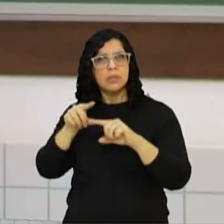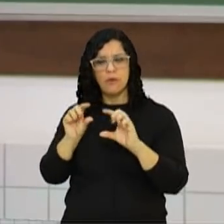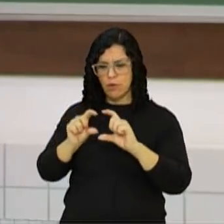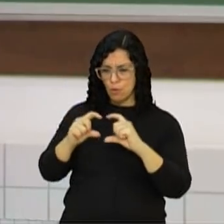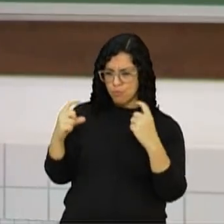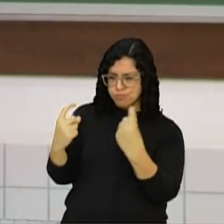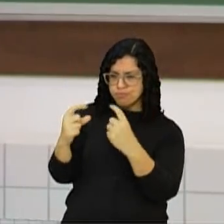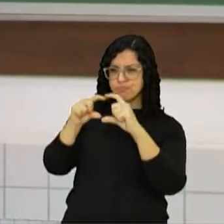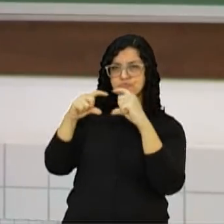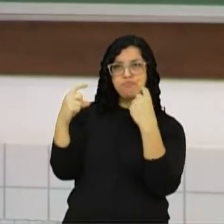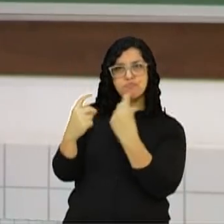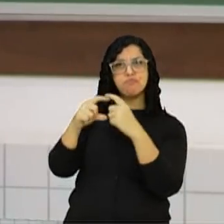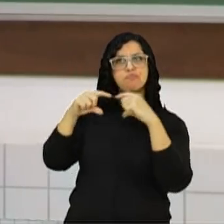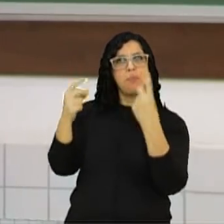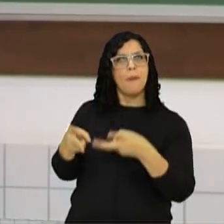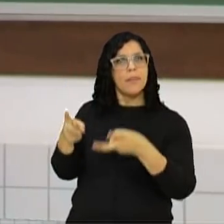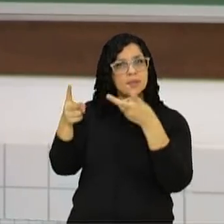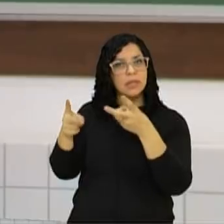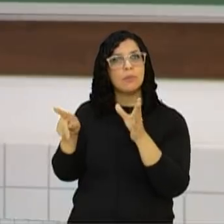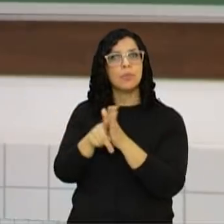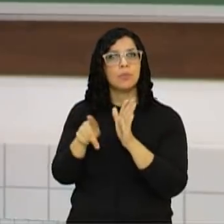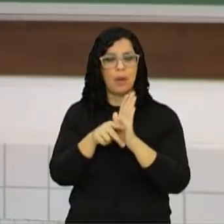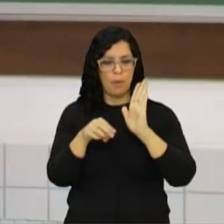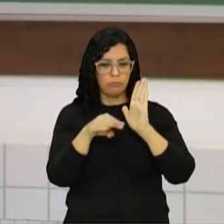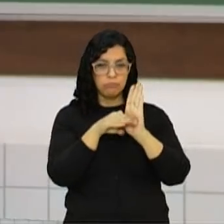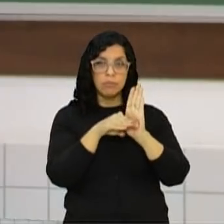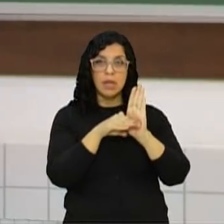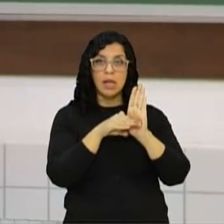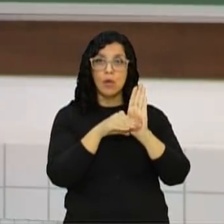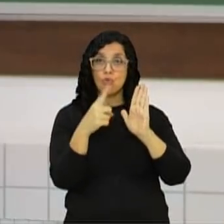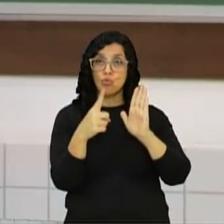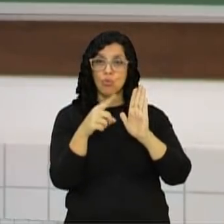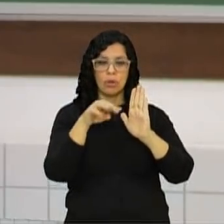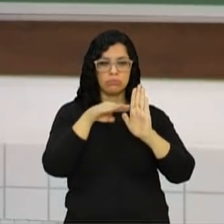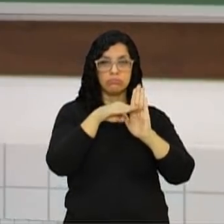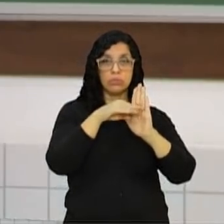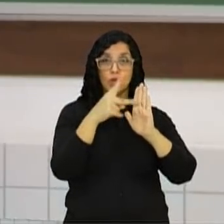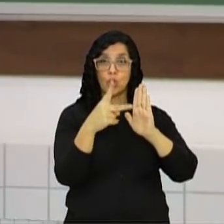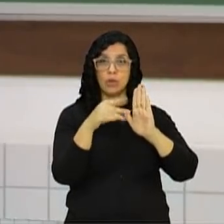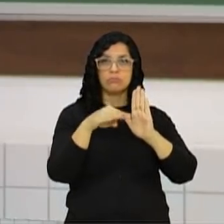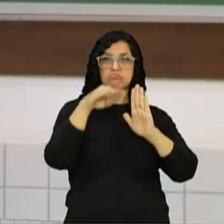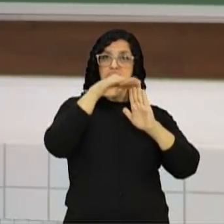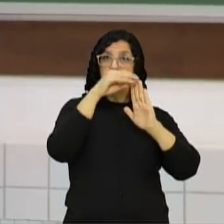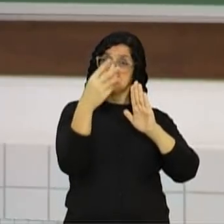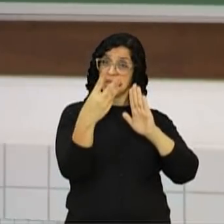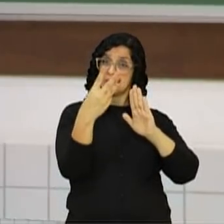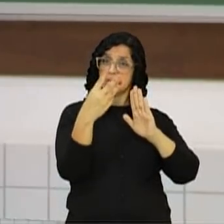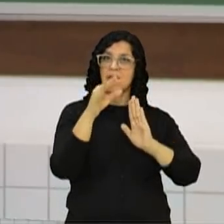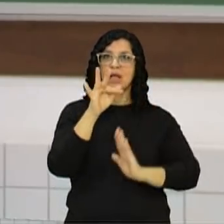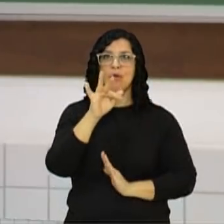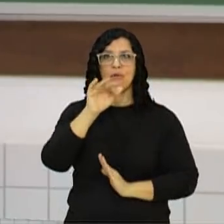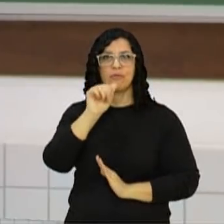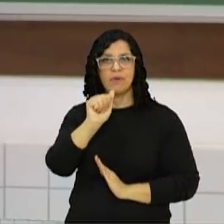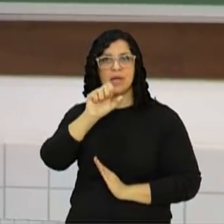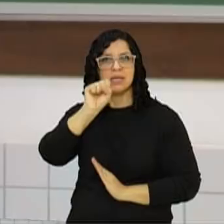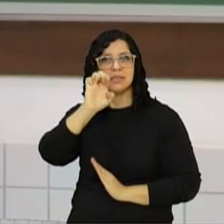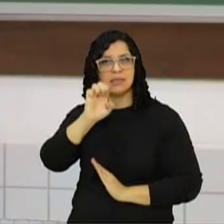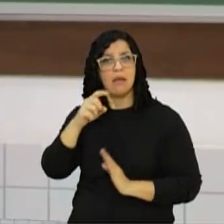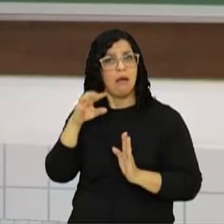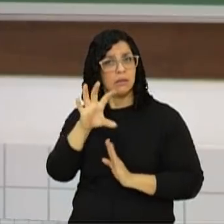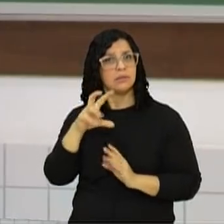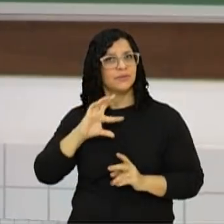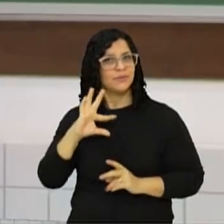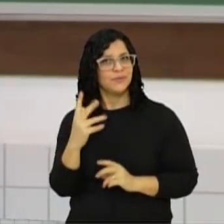vejo três coisas, então eu estou vendo uma fase, duas fases ou três fases e assim por